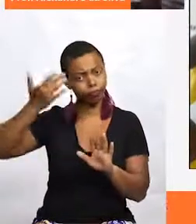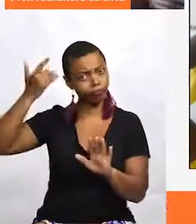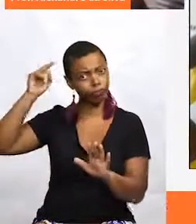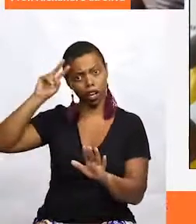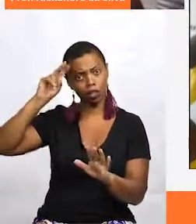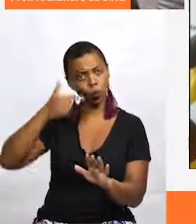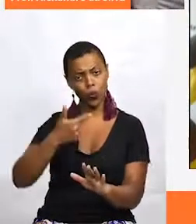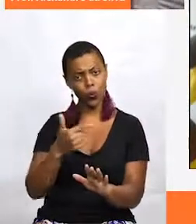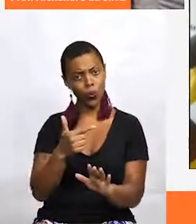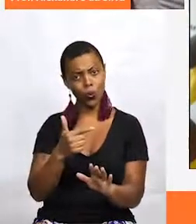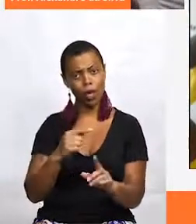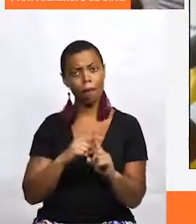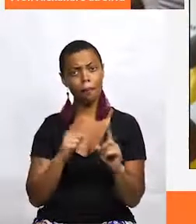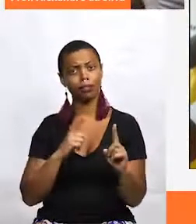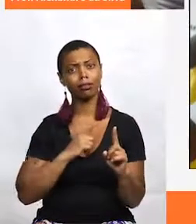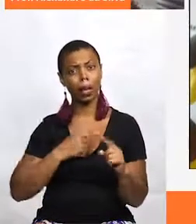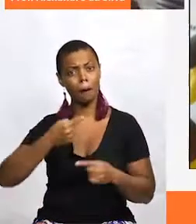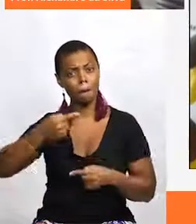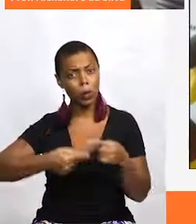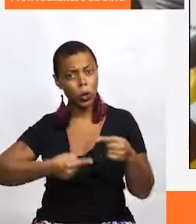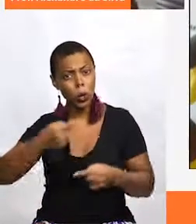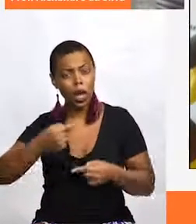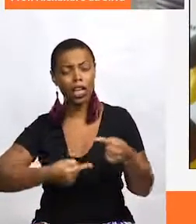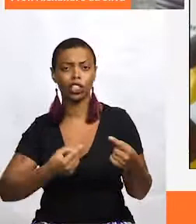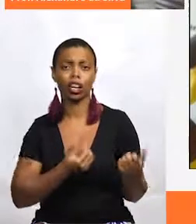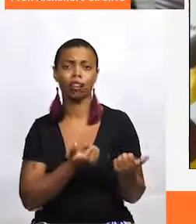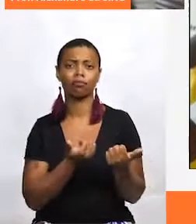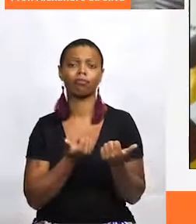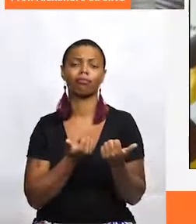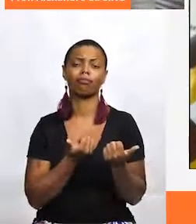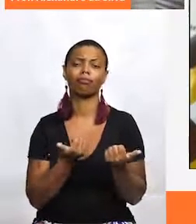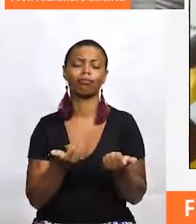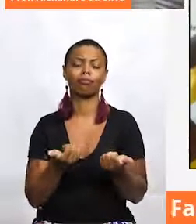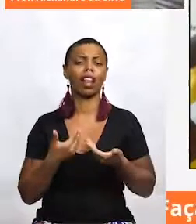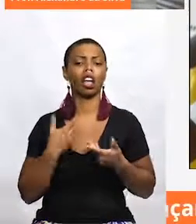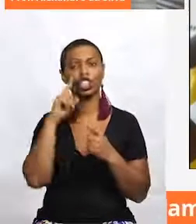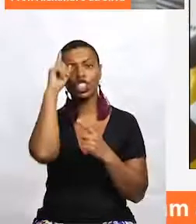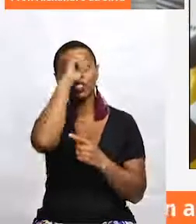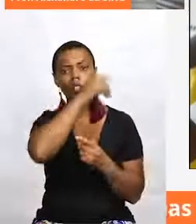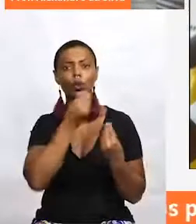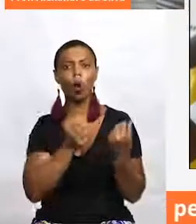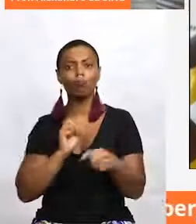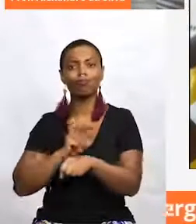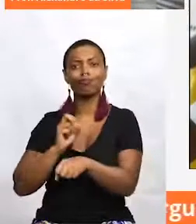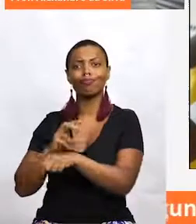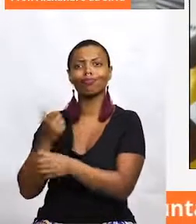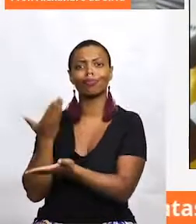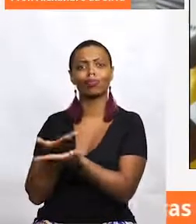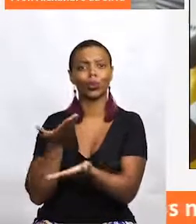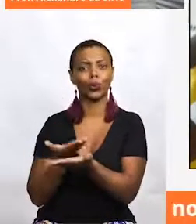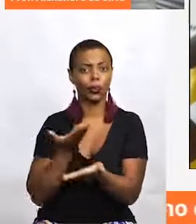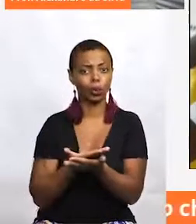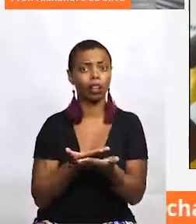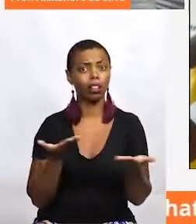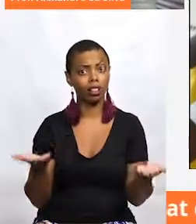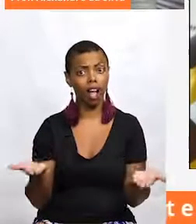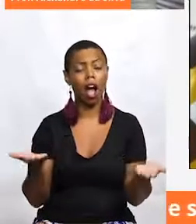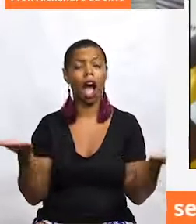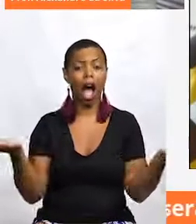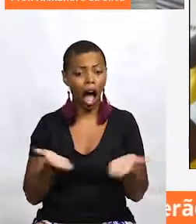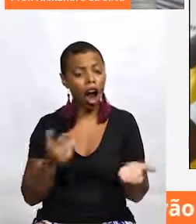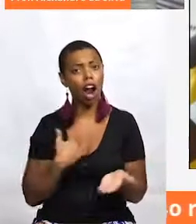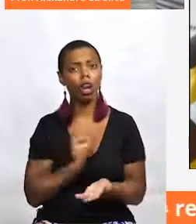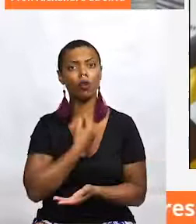que houve já políticas que dificultaram o nosso acesso ao ensino. Então, agora é a nossa vez de fazer isso, e que a